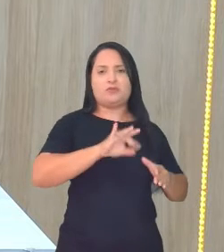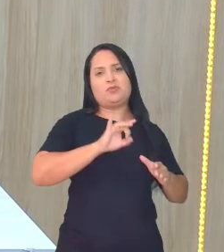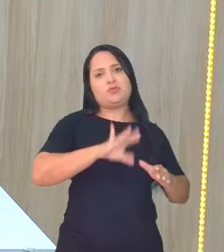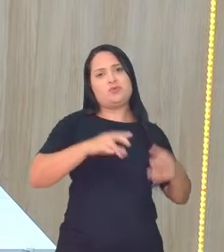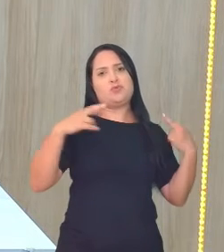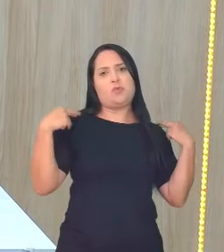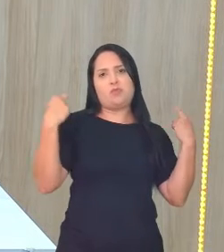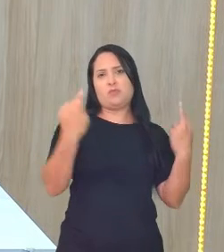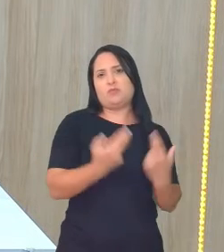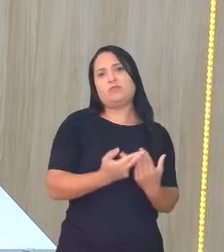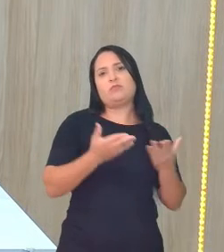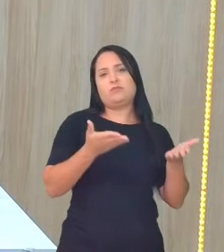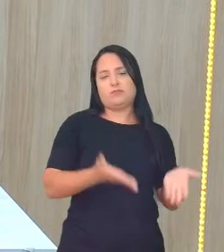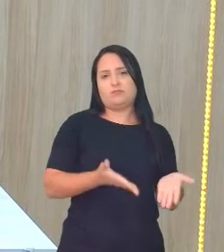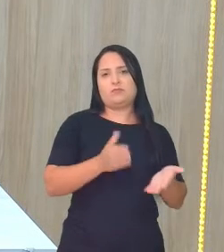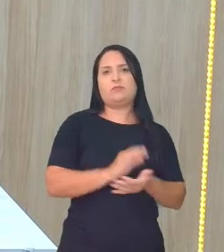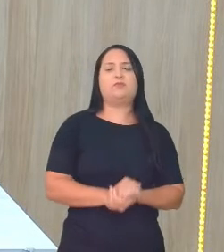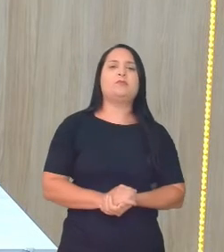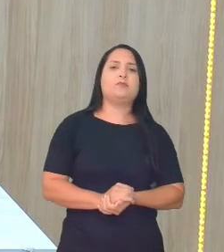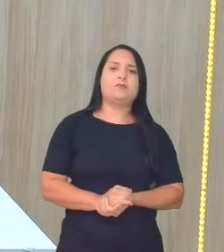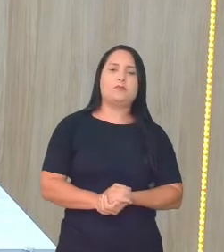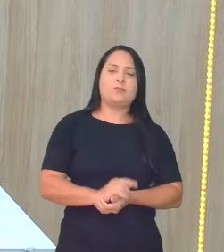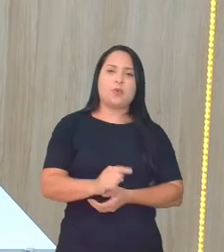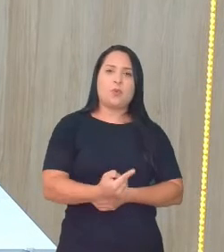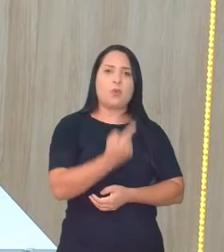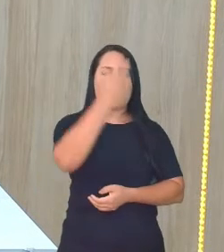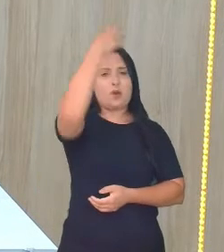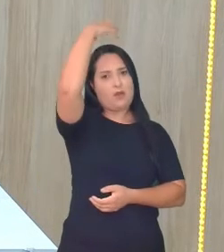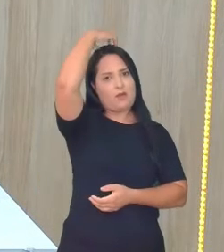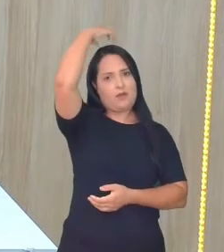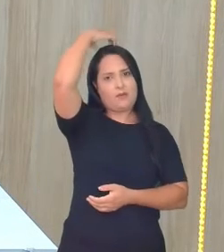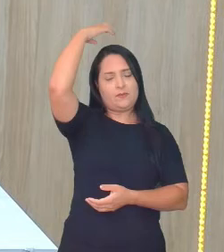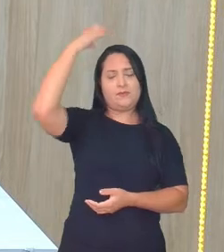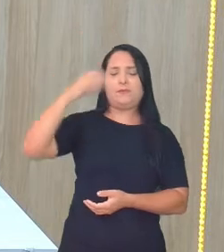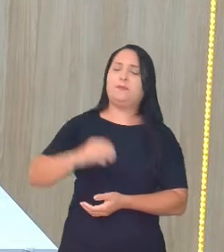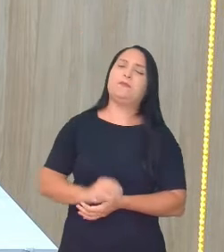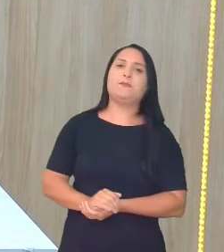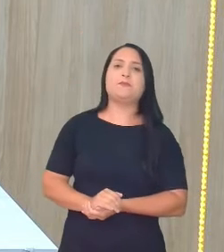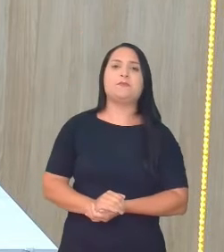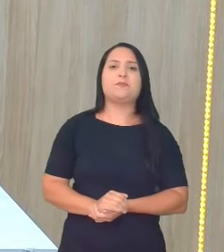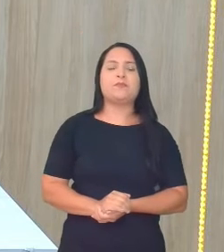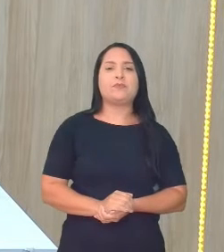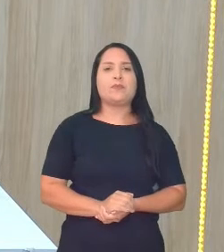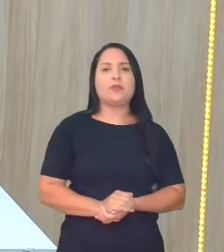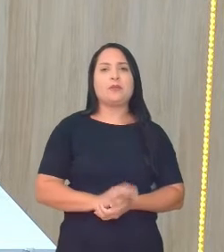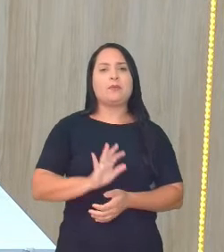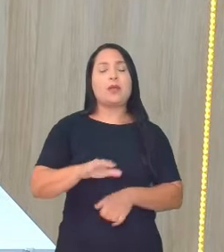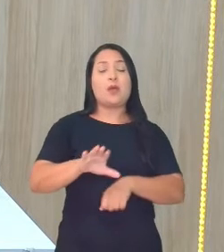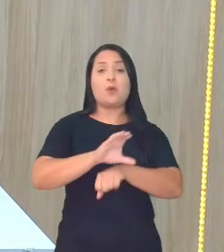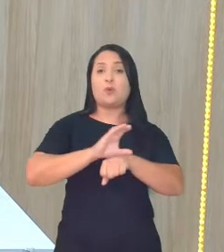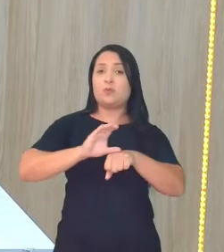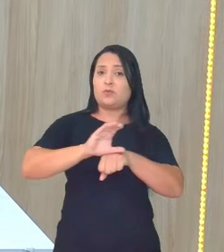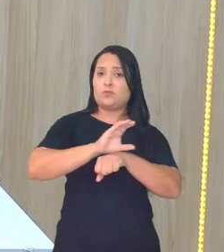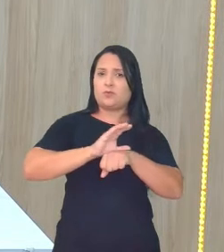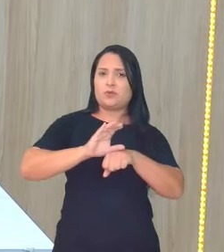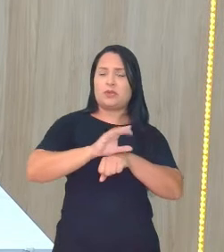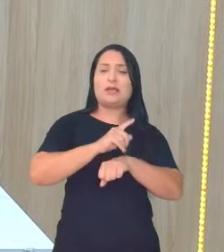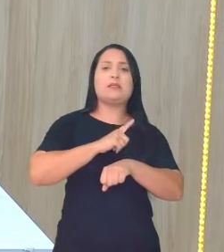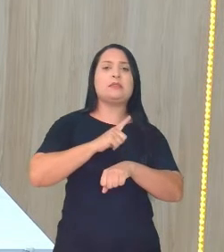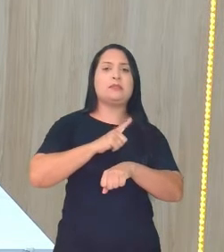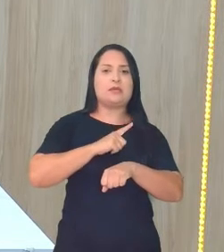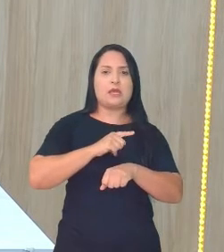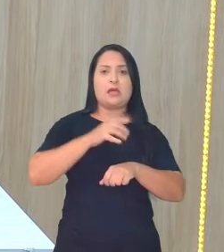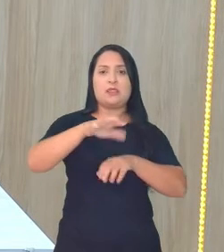mãos daquela única figura que era o rei, certo? Só que nessa Constituição existiu